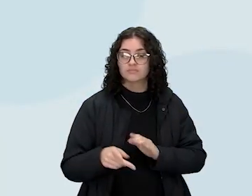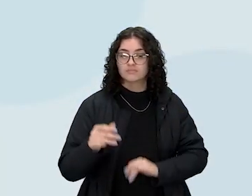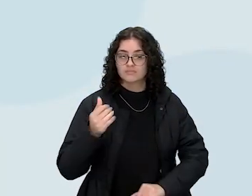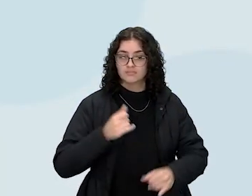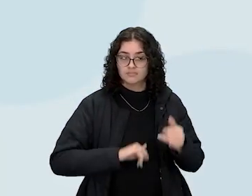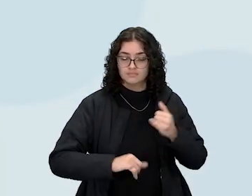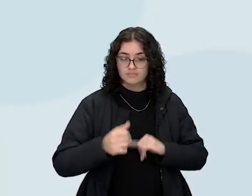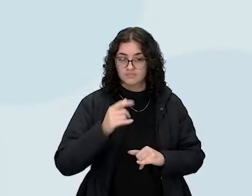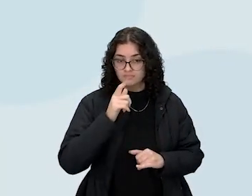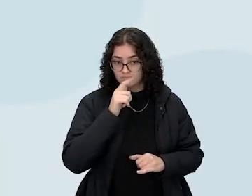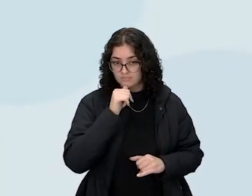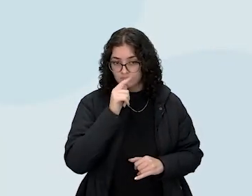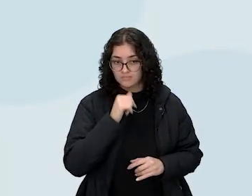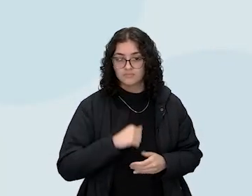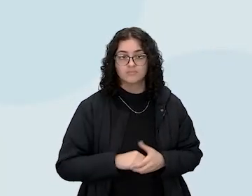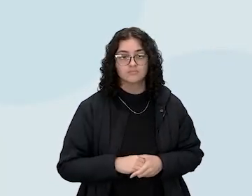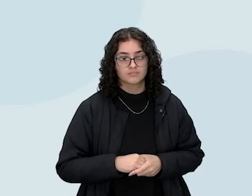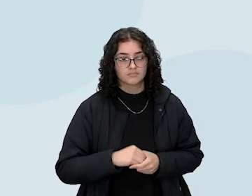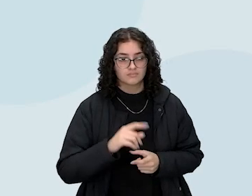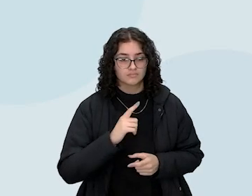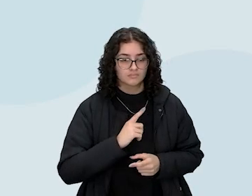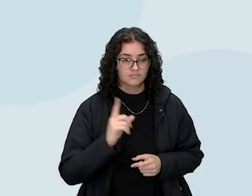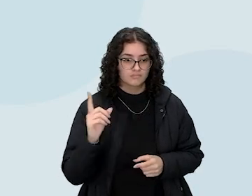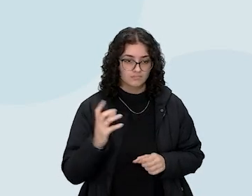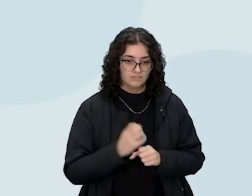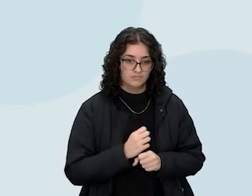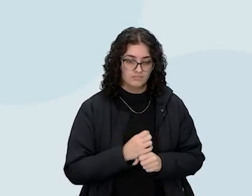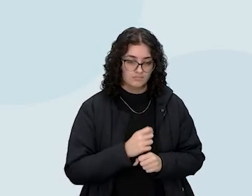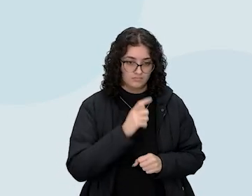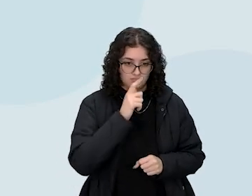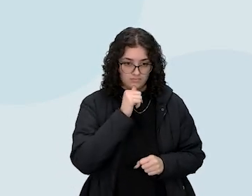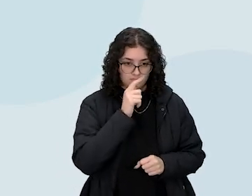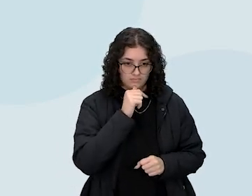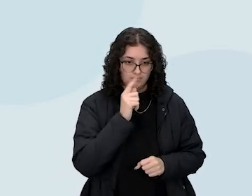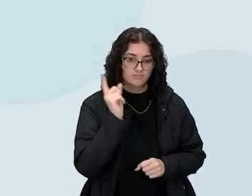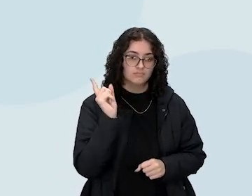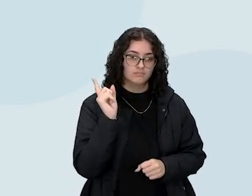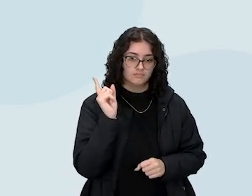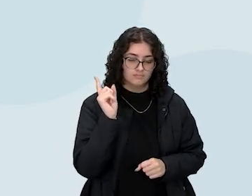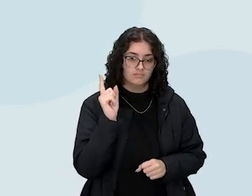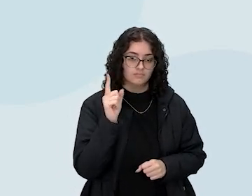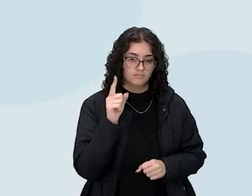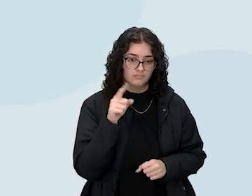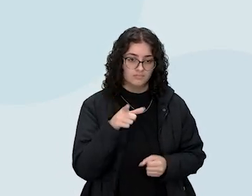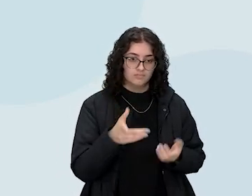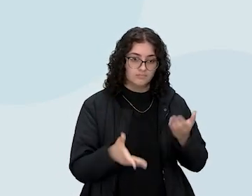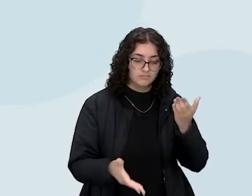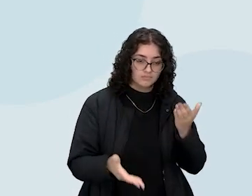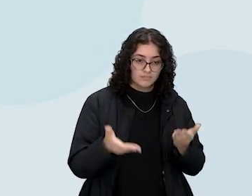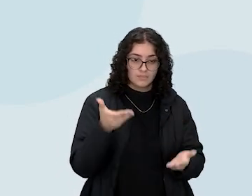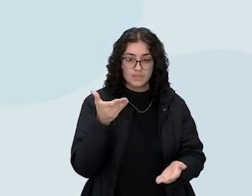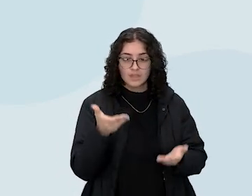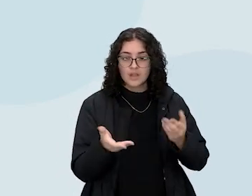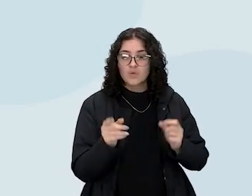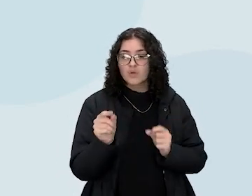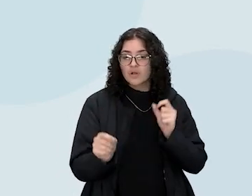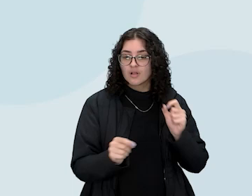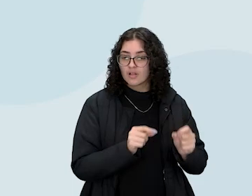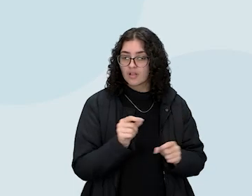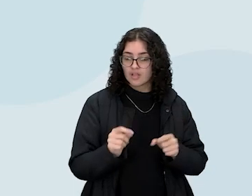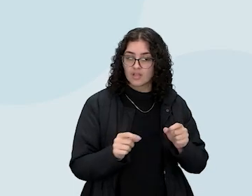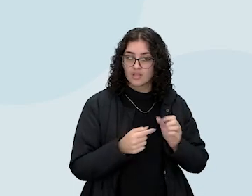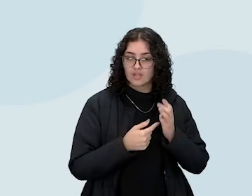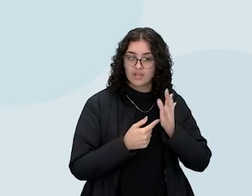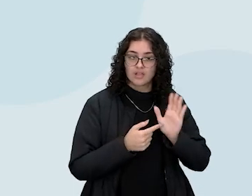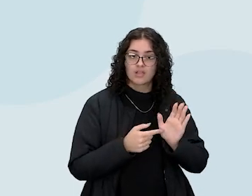água. Então, eu trouxe para vocês a equação da água. Essa equação é uma equação de equilíbrio. O que é equilíbrio é